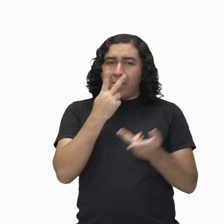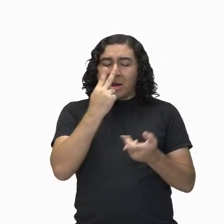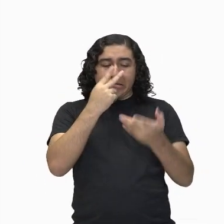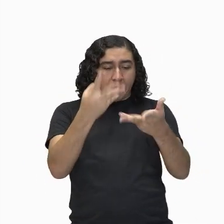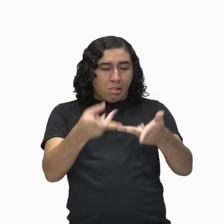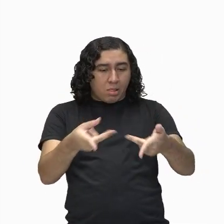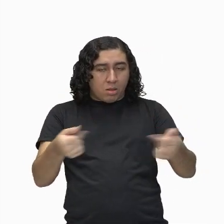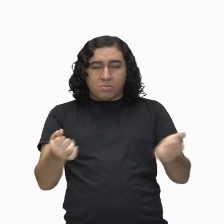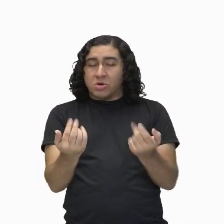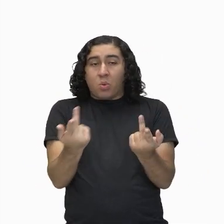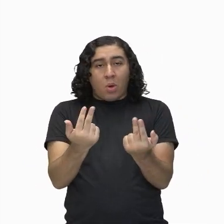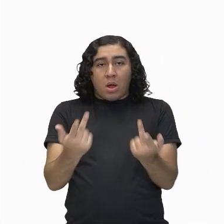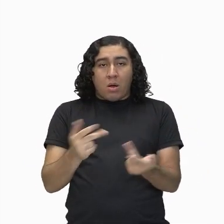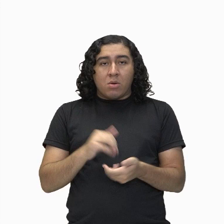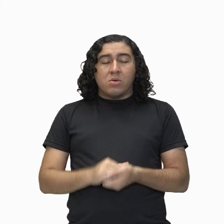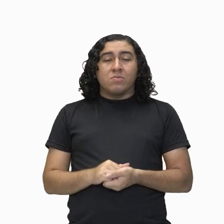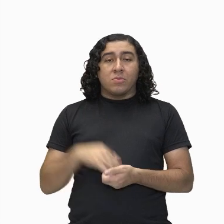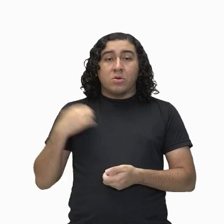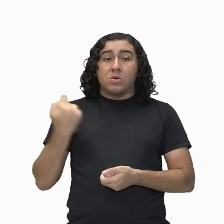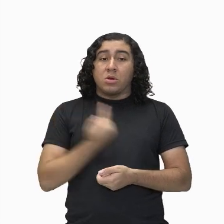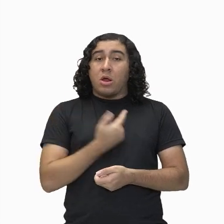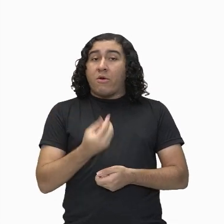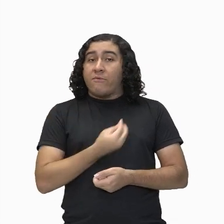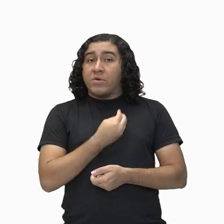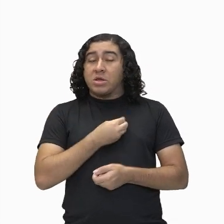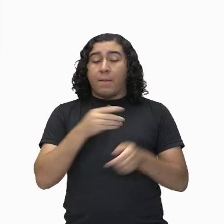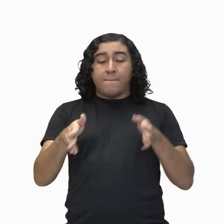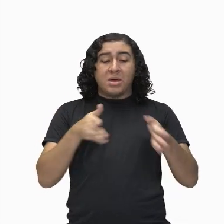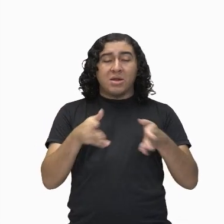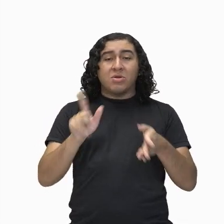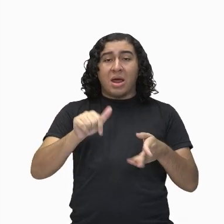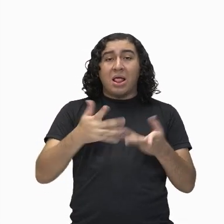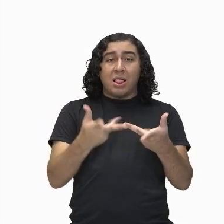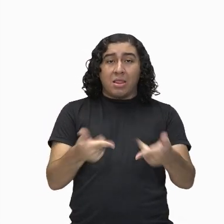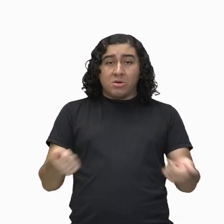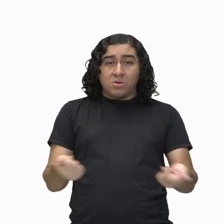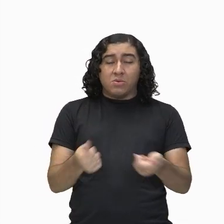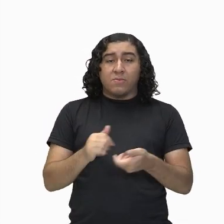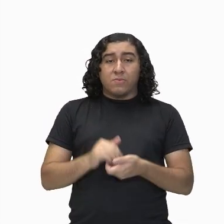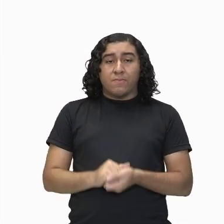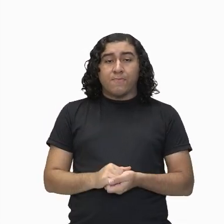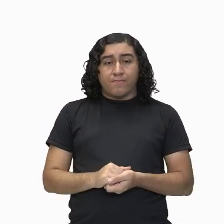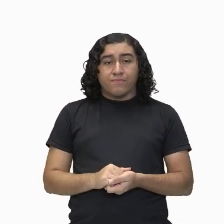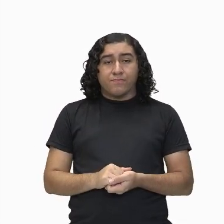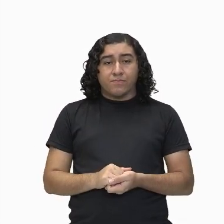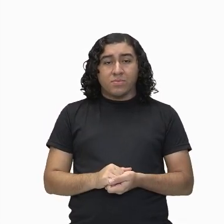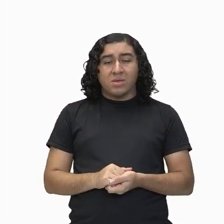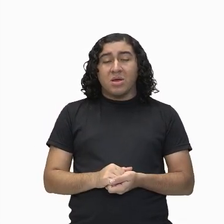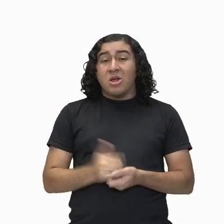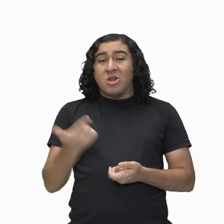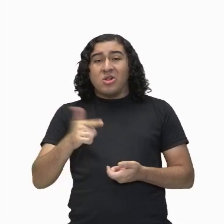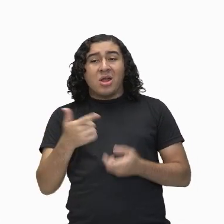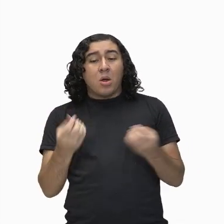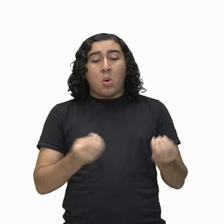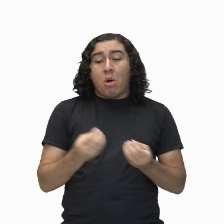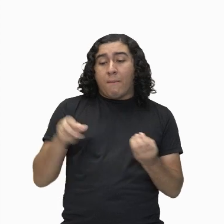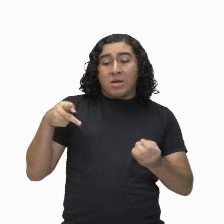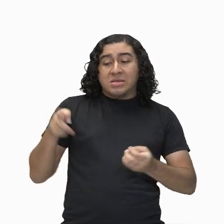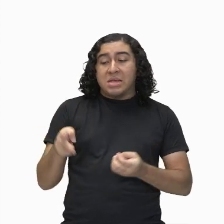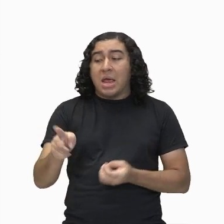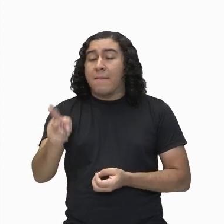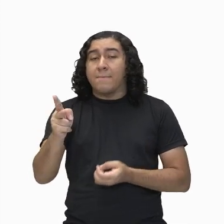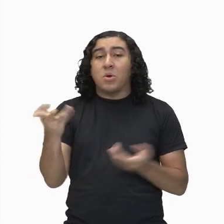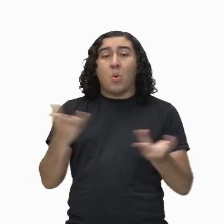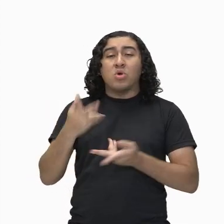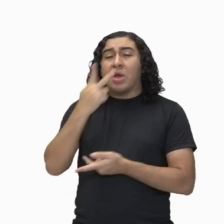que interessante. Nós vivemos numa era de amor líquido. Nada mais é para durar para sempre,